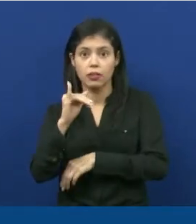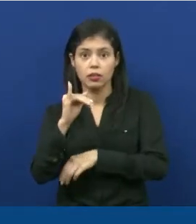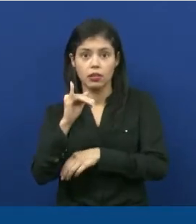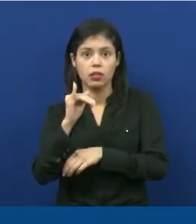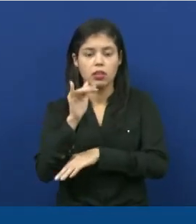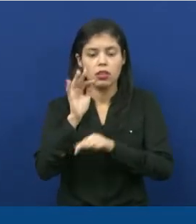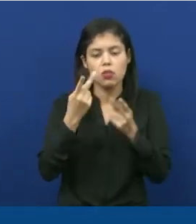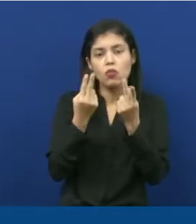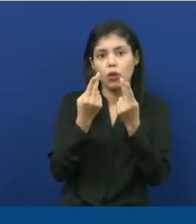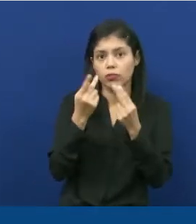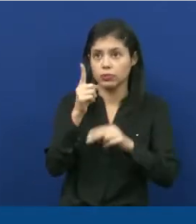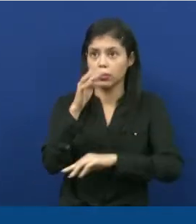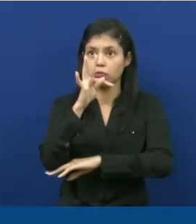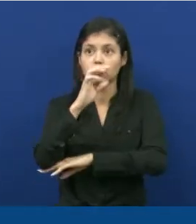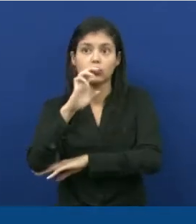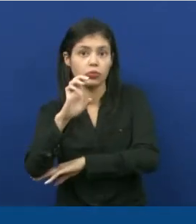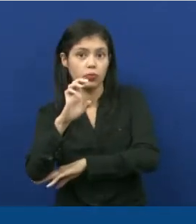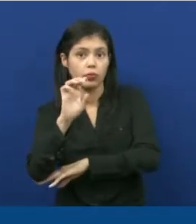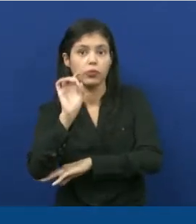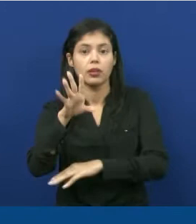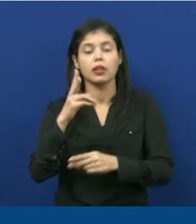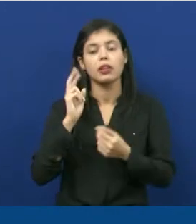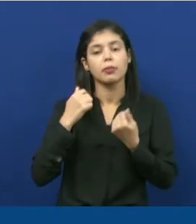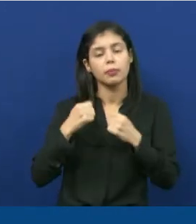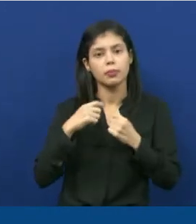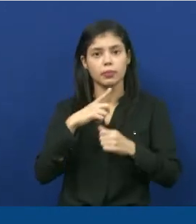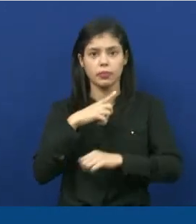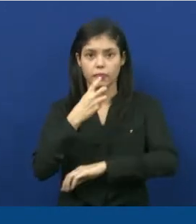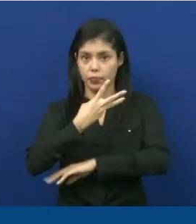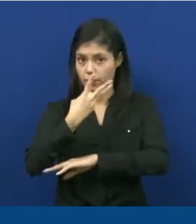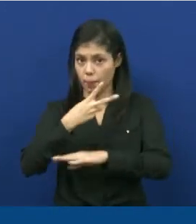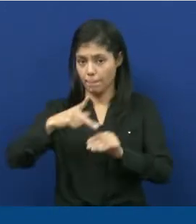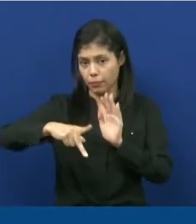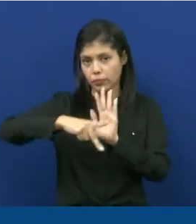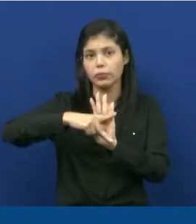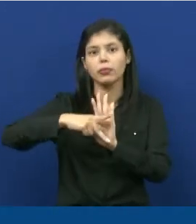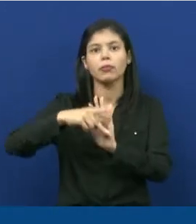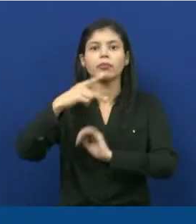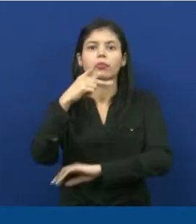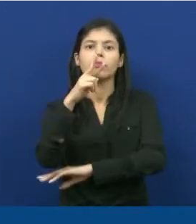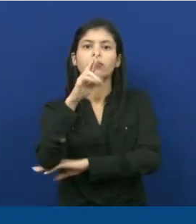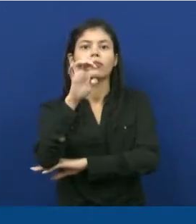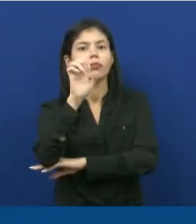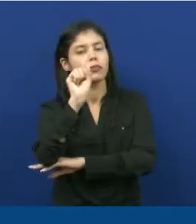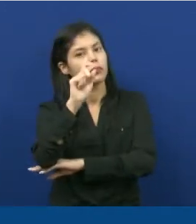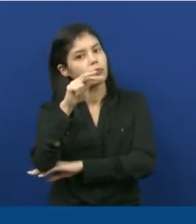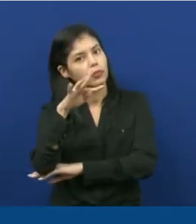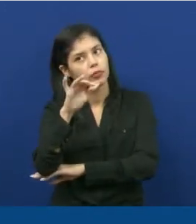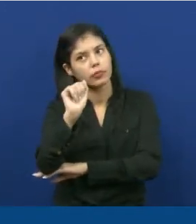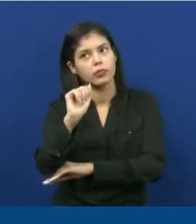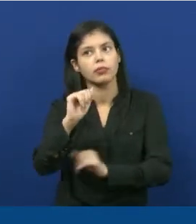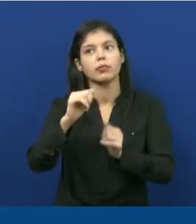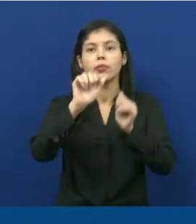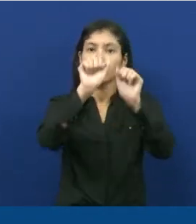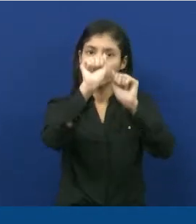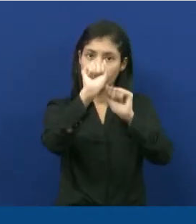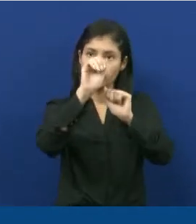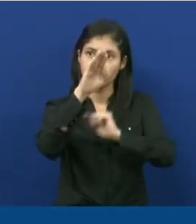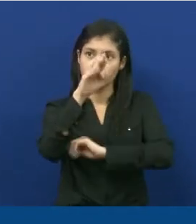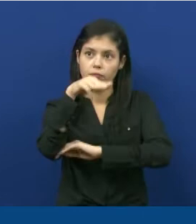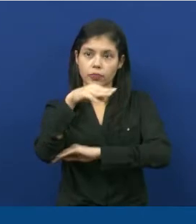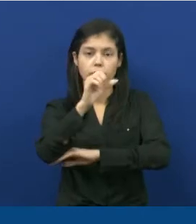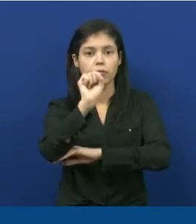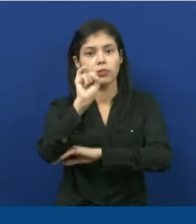é no infinitivo sem o to, tá? Ele tem essas formas próprias no presente. Am, is e